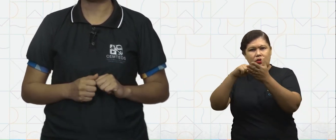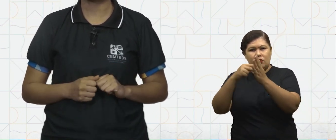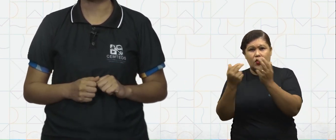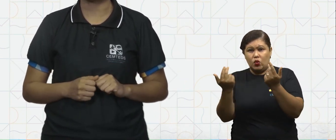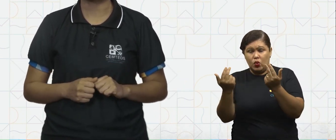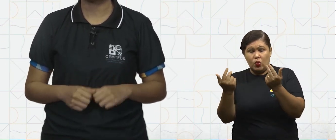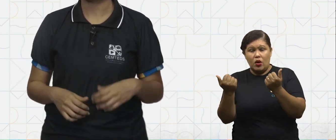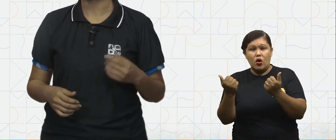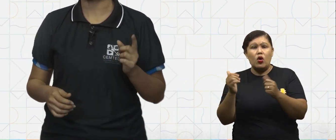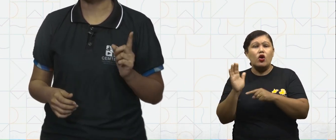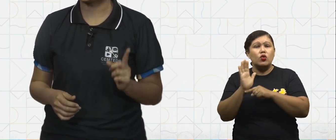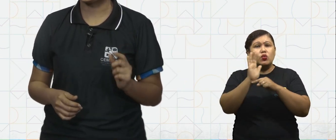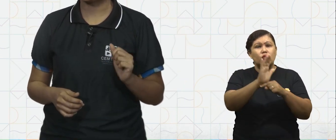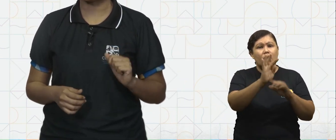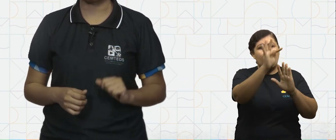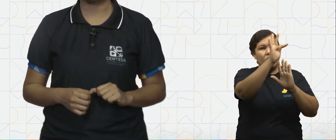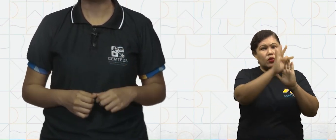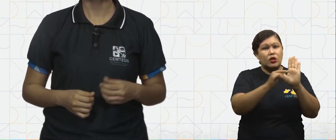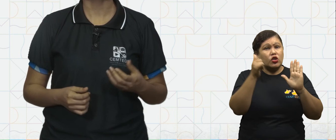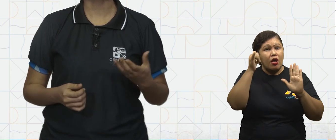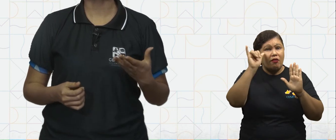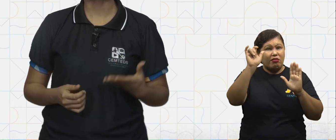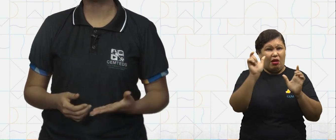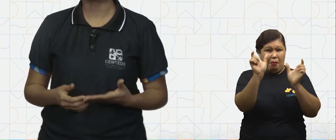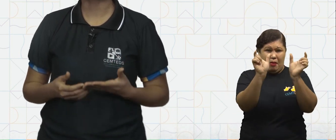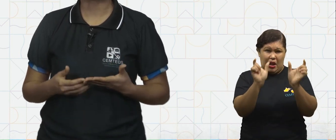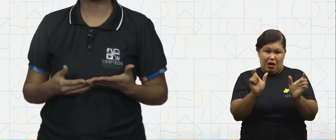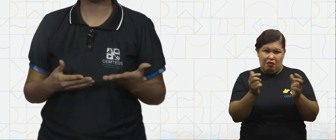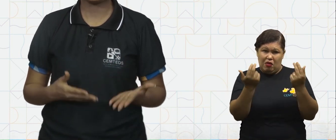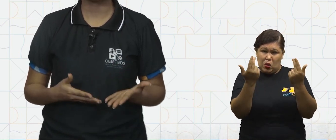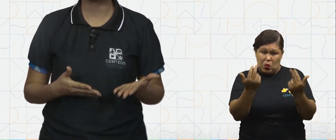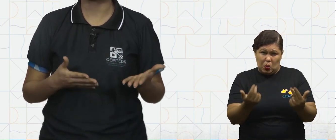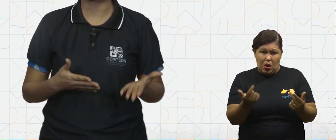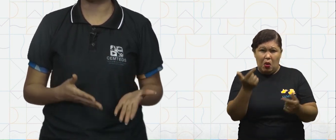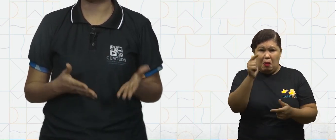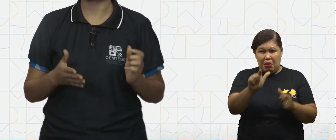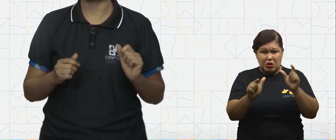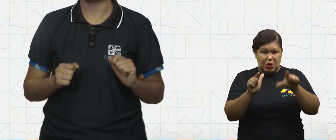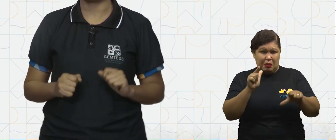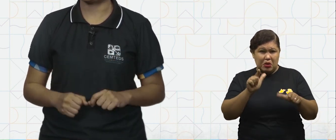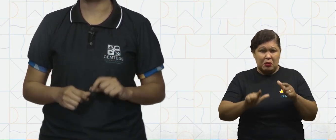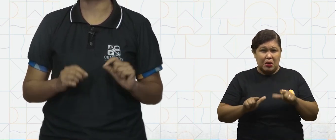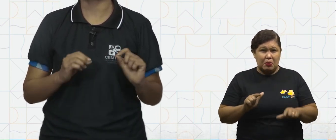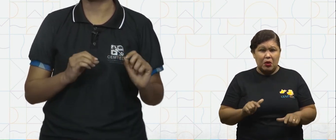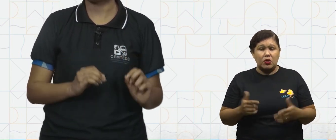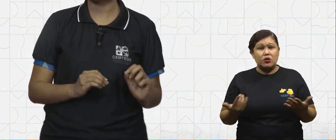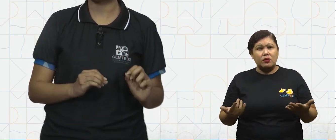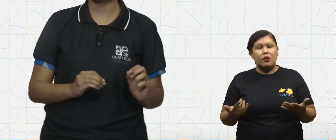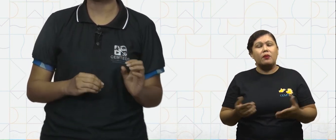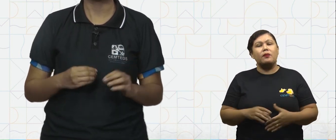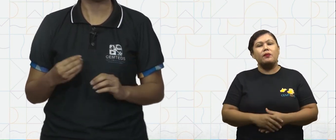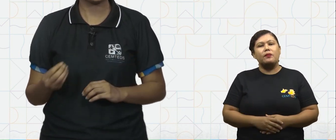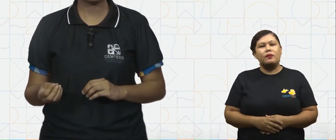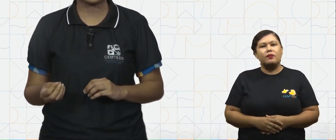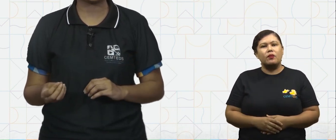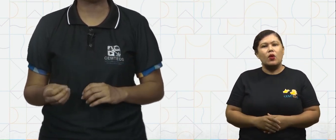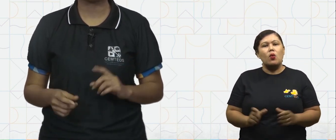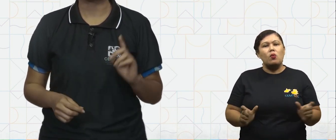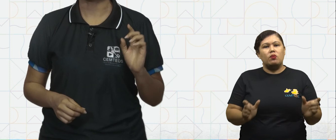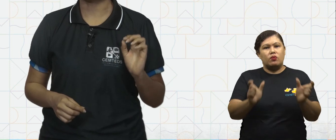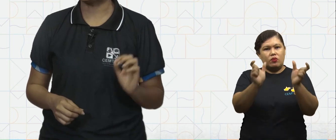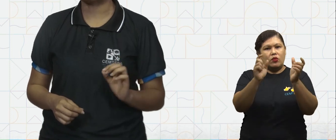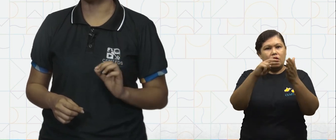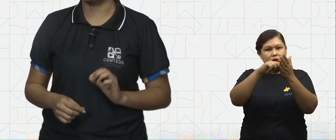tantas repetições. Você descobriu que os sinônimos são palavras que possuem significados parecidos ou